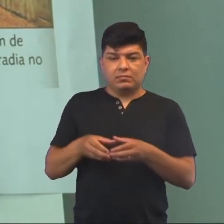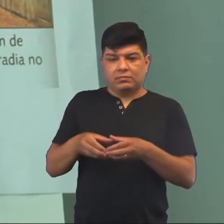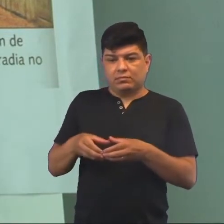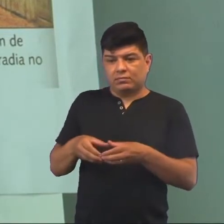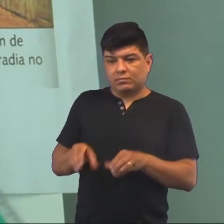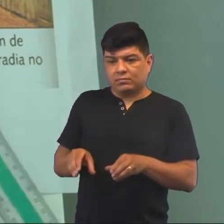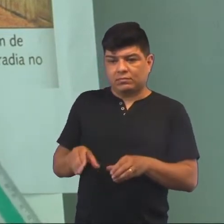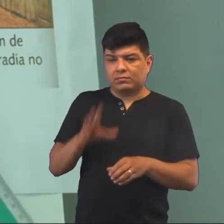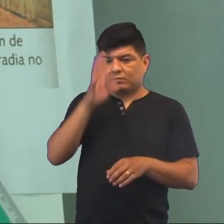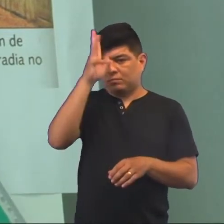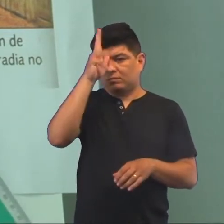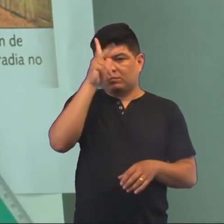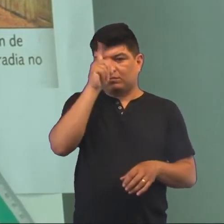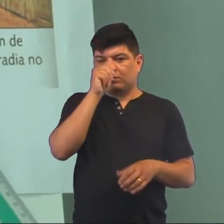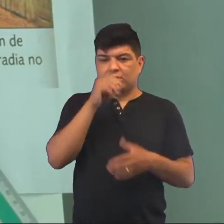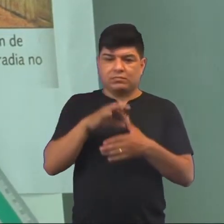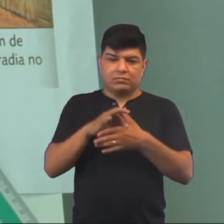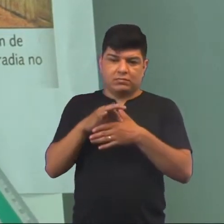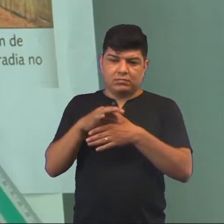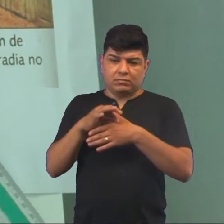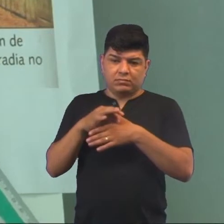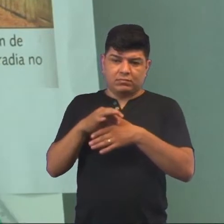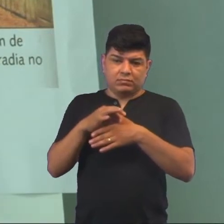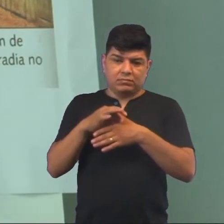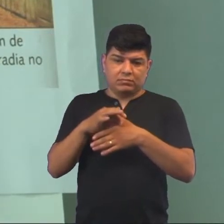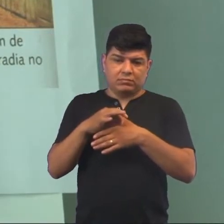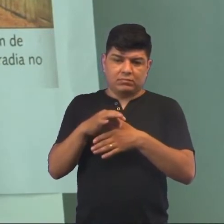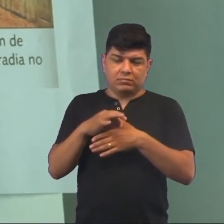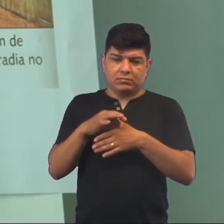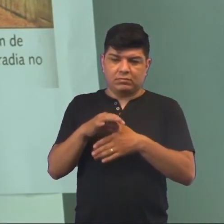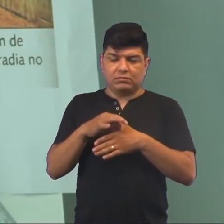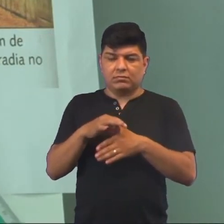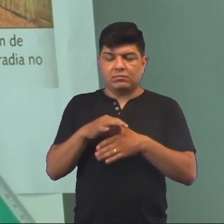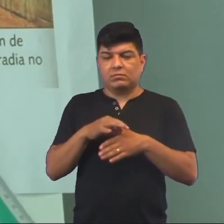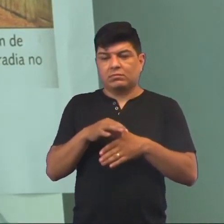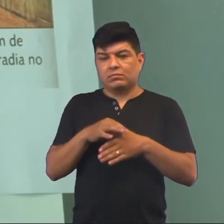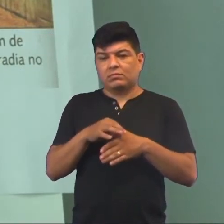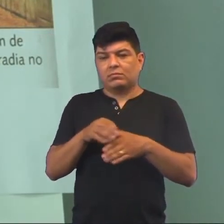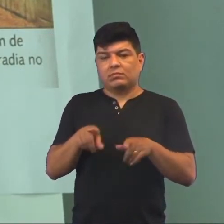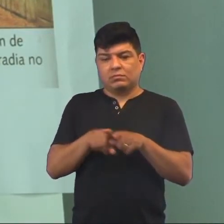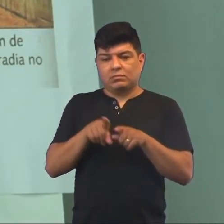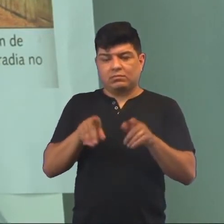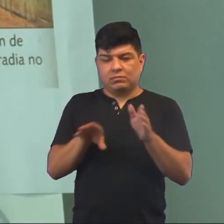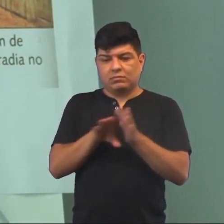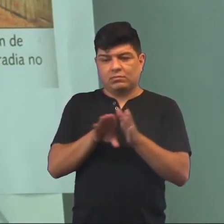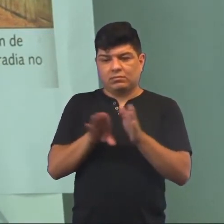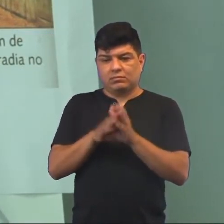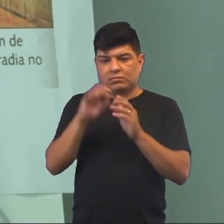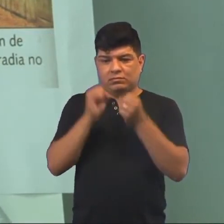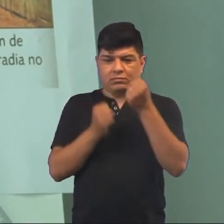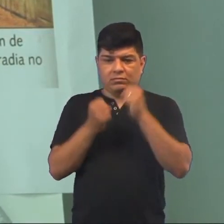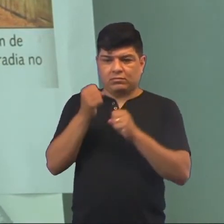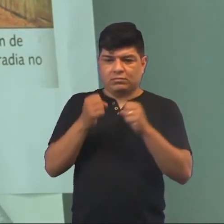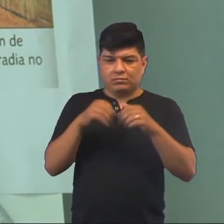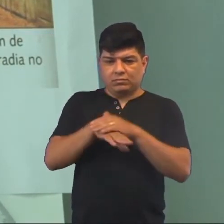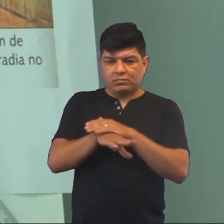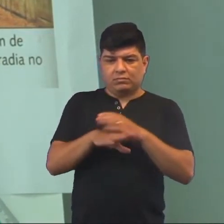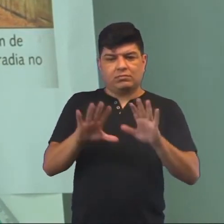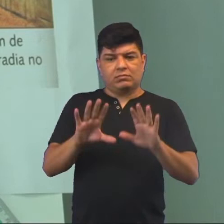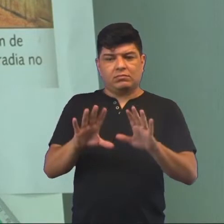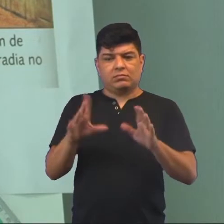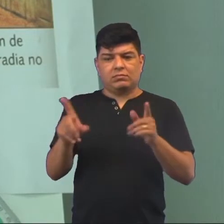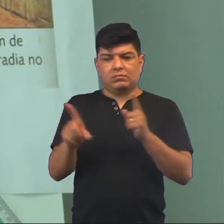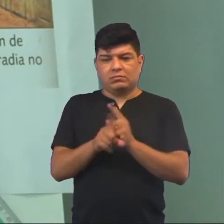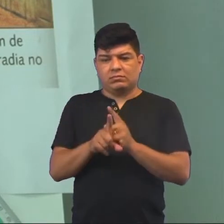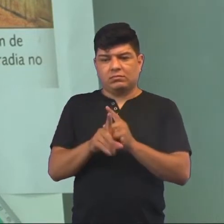ovos, o frango e a carne, que muitas vezes também passa pela indústria até chegar no nosso consumo empacotado, dependendo da